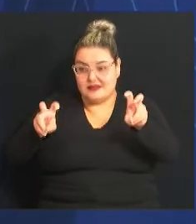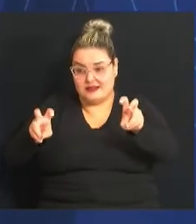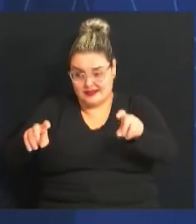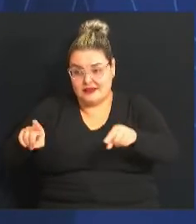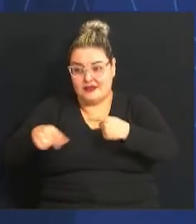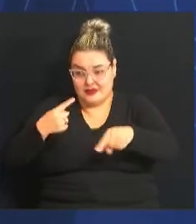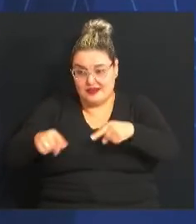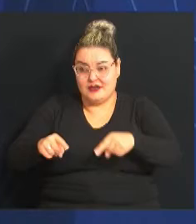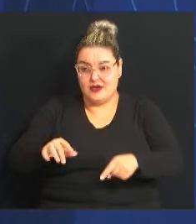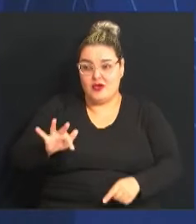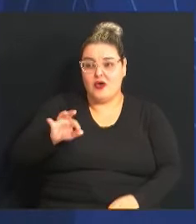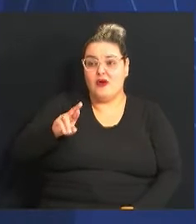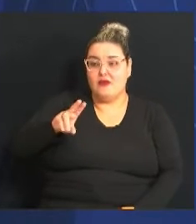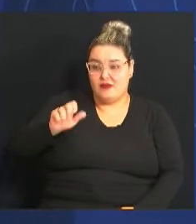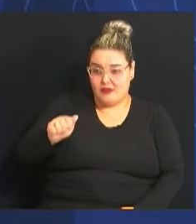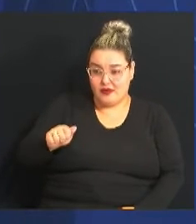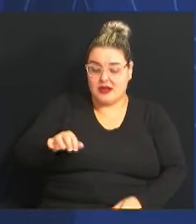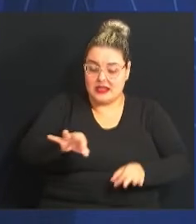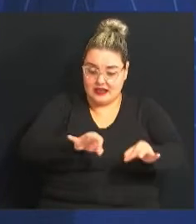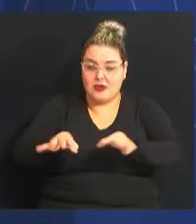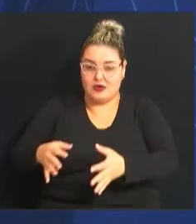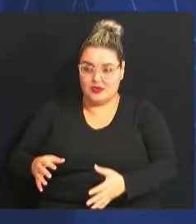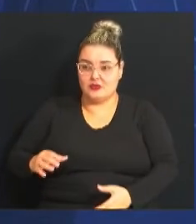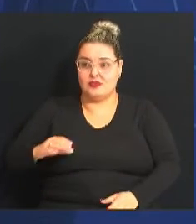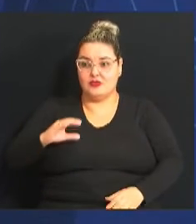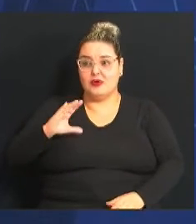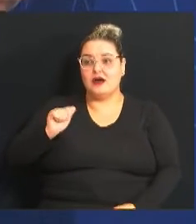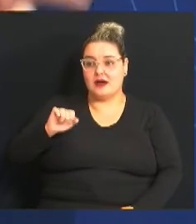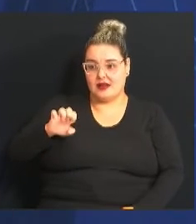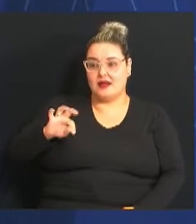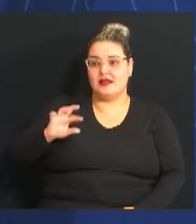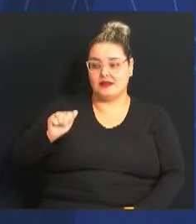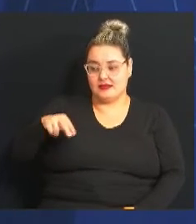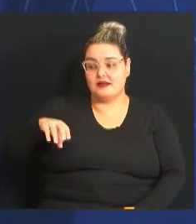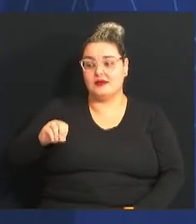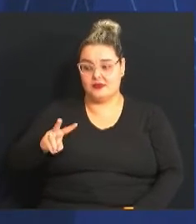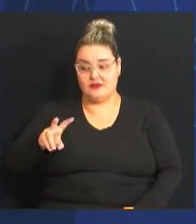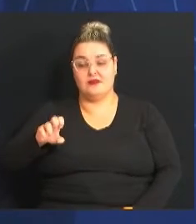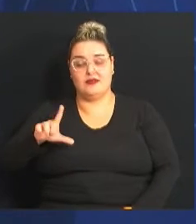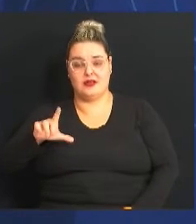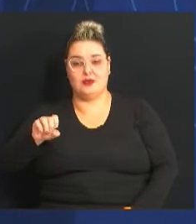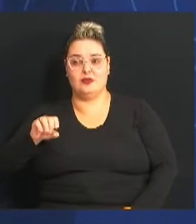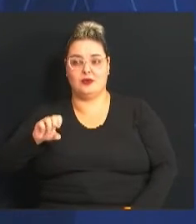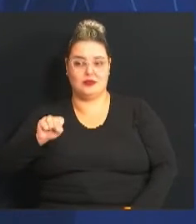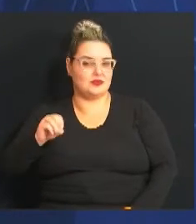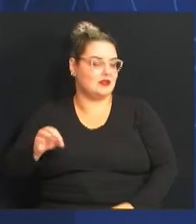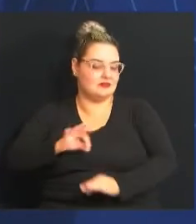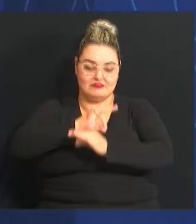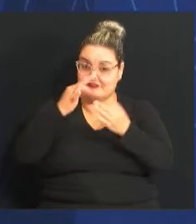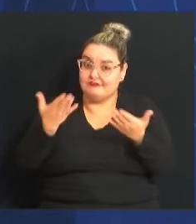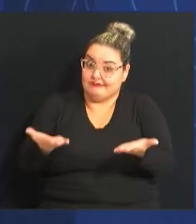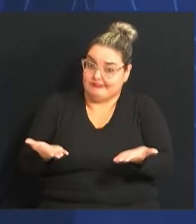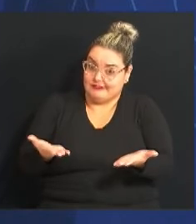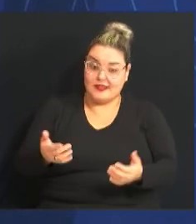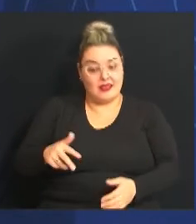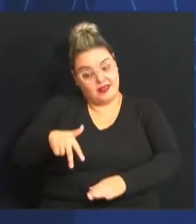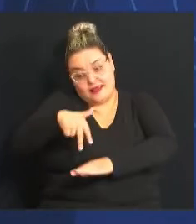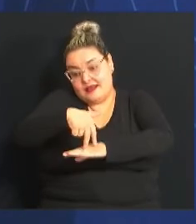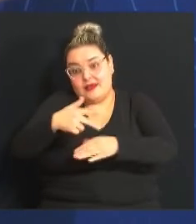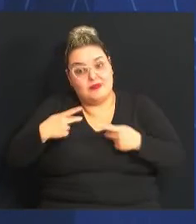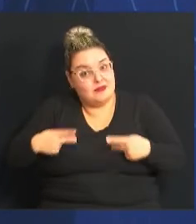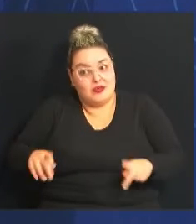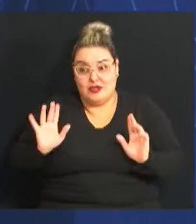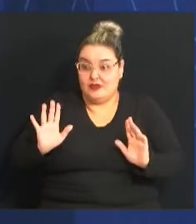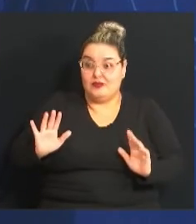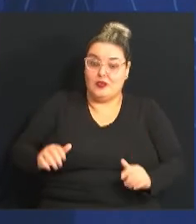da Ordem, do Caetano Veloso, esse trecho que você retirou, então está corretíssimo, e esse é um posicionamento, sendo